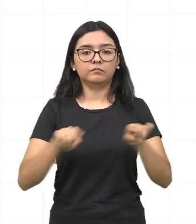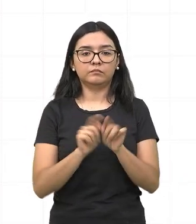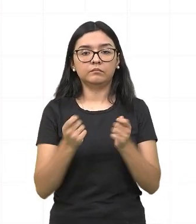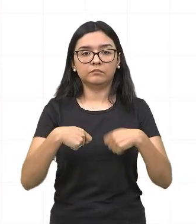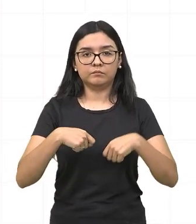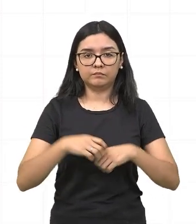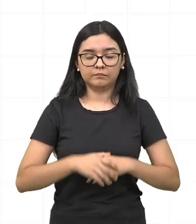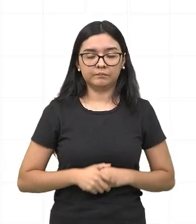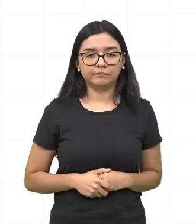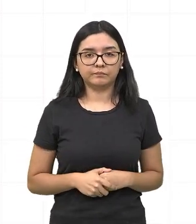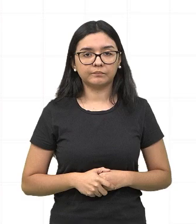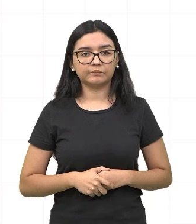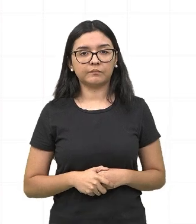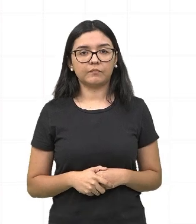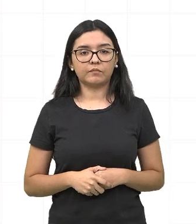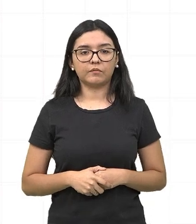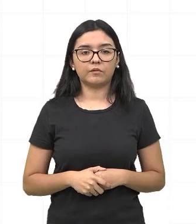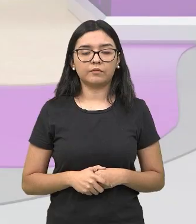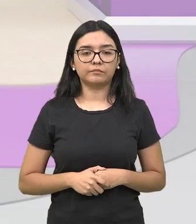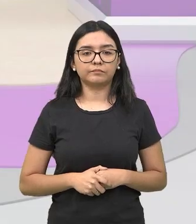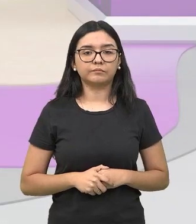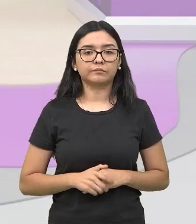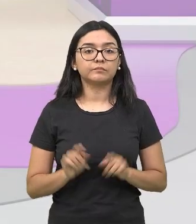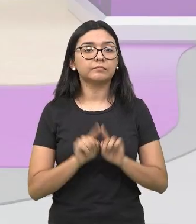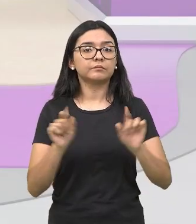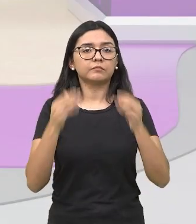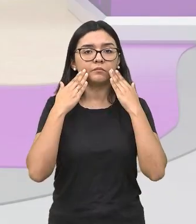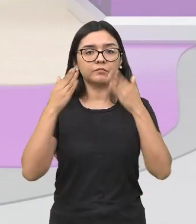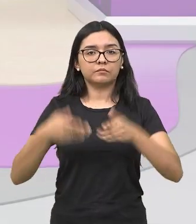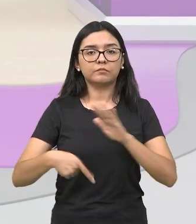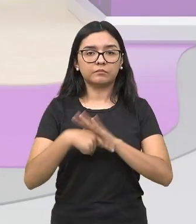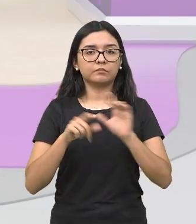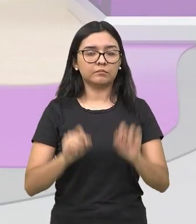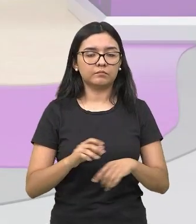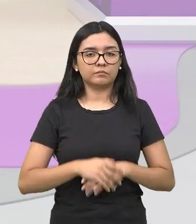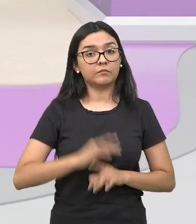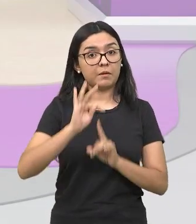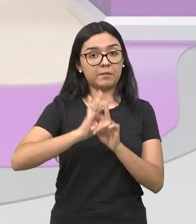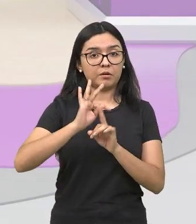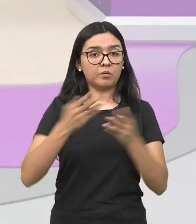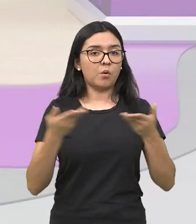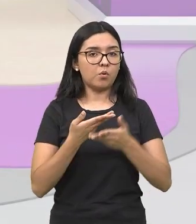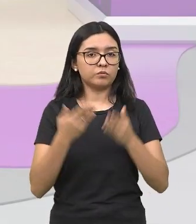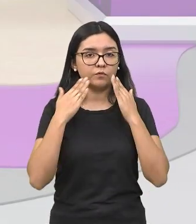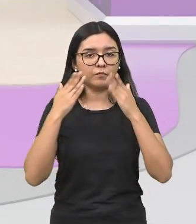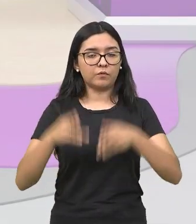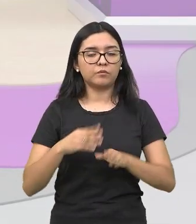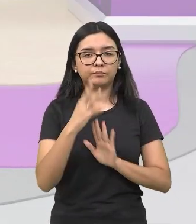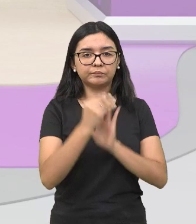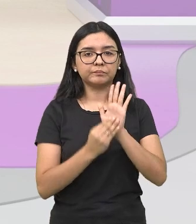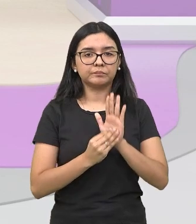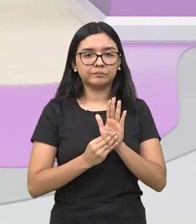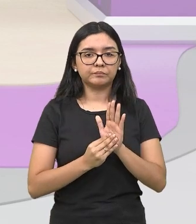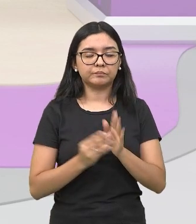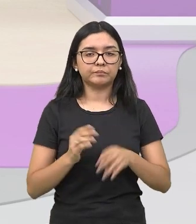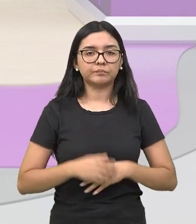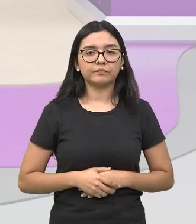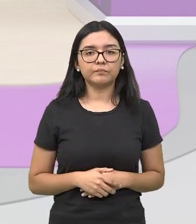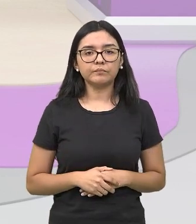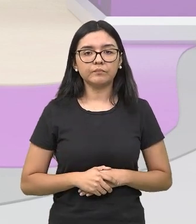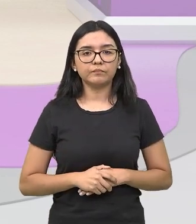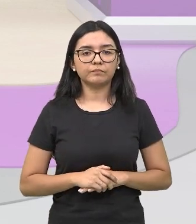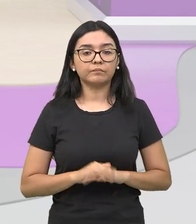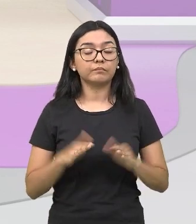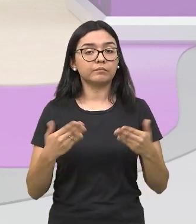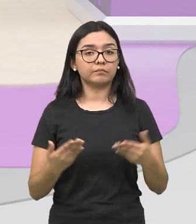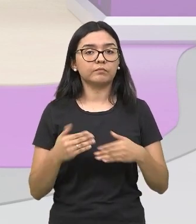temperatura e medidas de capacidade. Claro, com ênfase a medida de temperatura e medida de capacidade. Então,